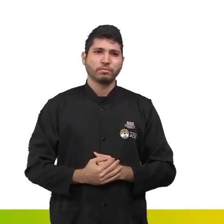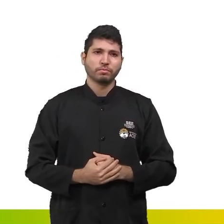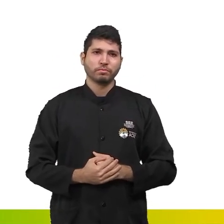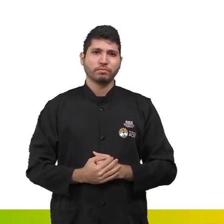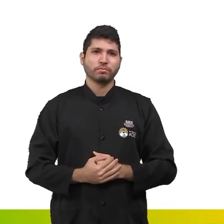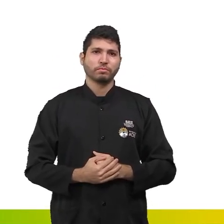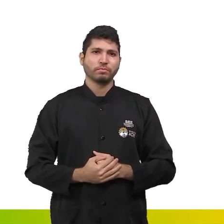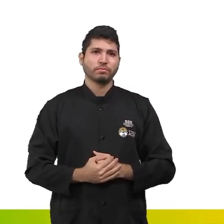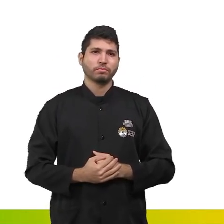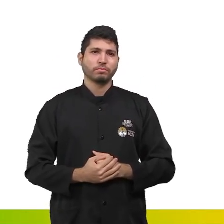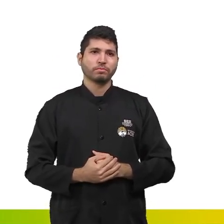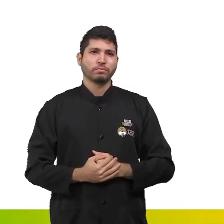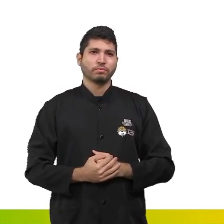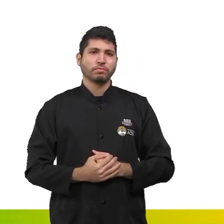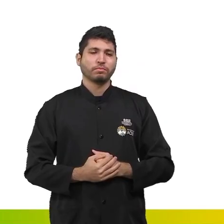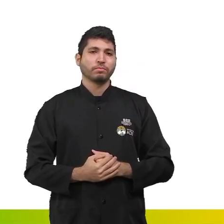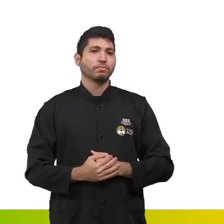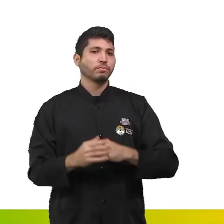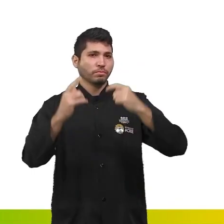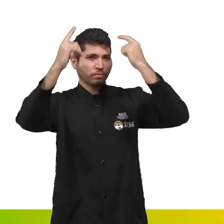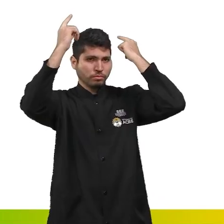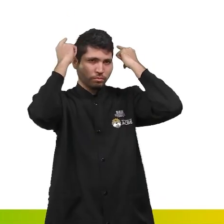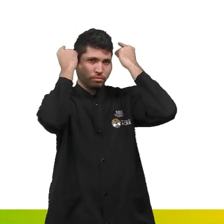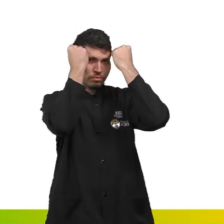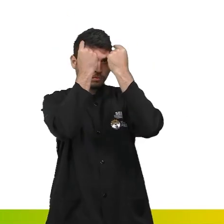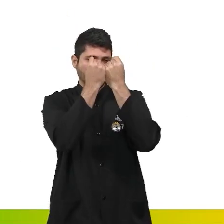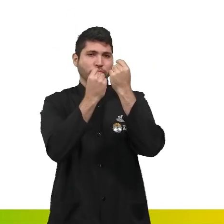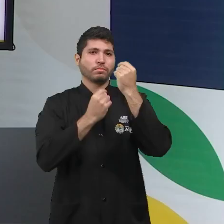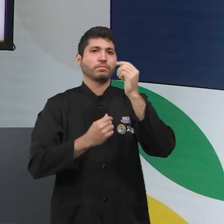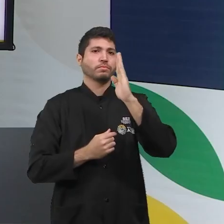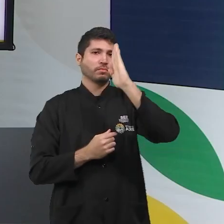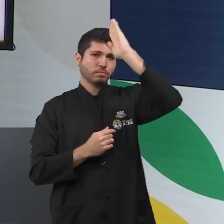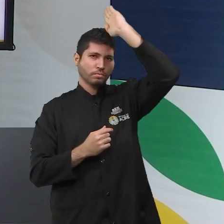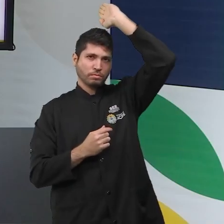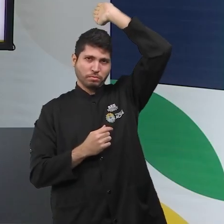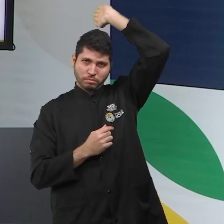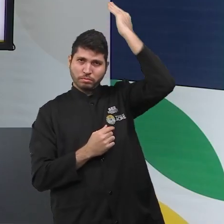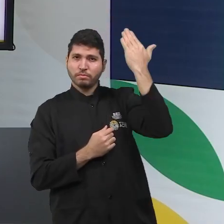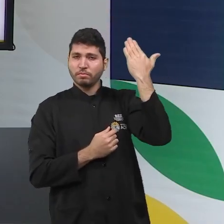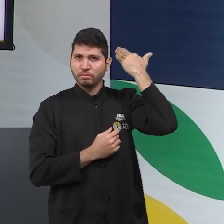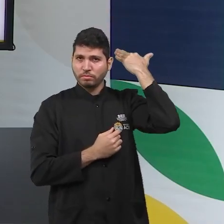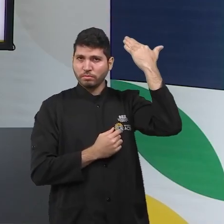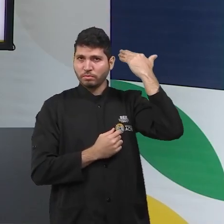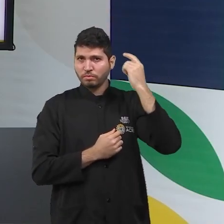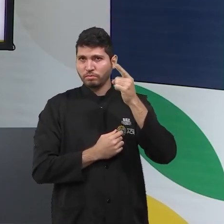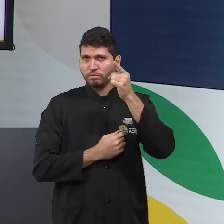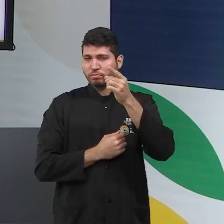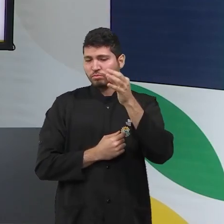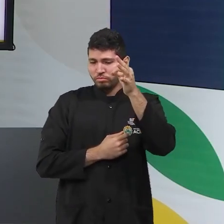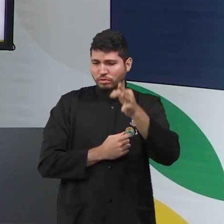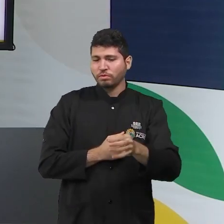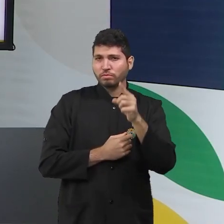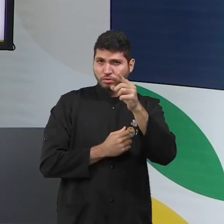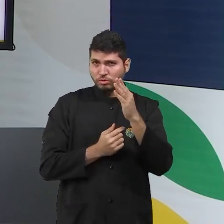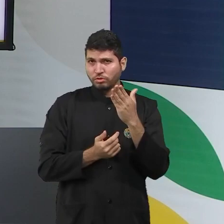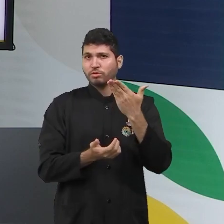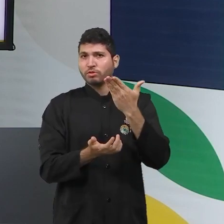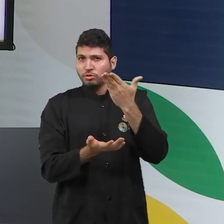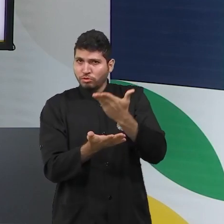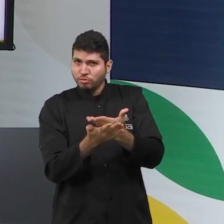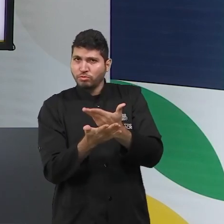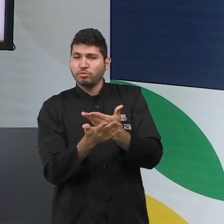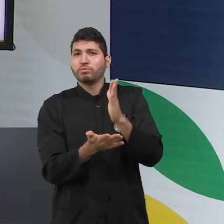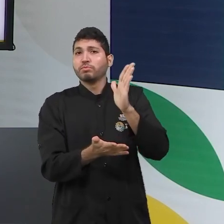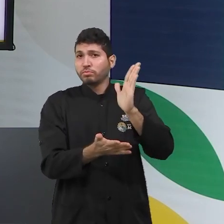Pessoal, Grécia e Roma Antiga, você com certeza estudou bastante sobre isso lá atrás, no ensino fundamental, inclusive, tá